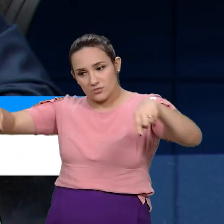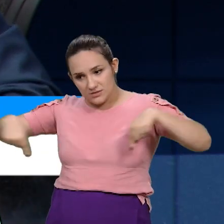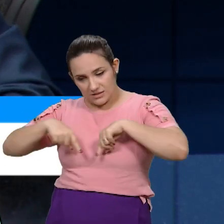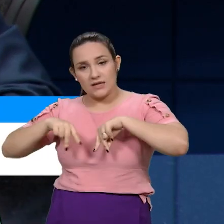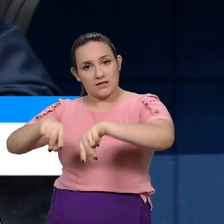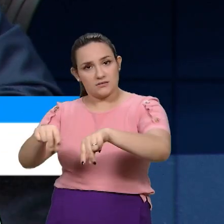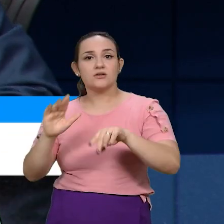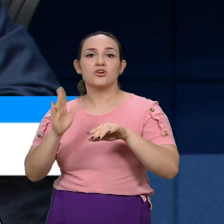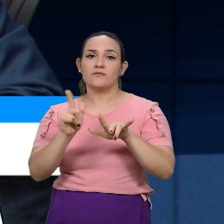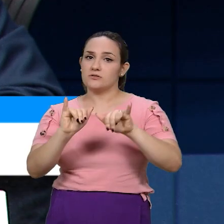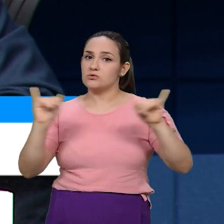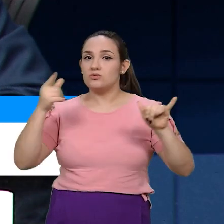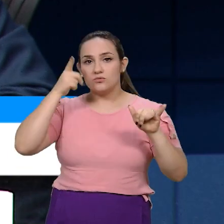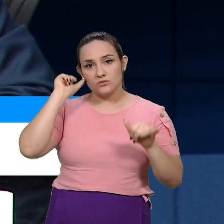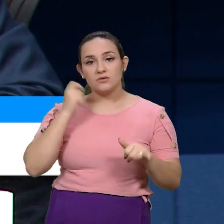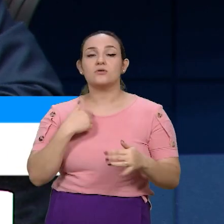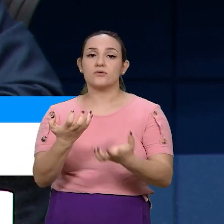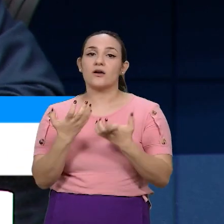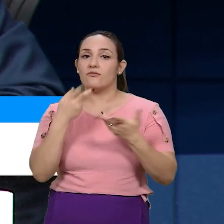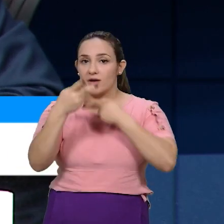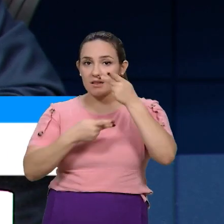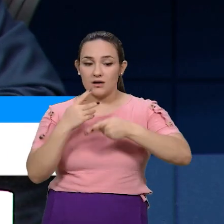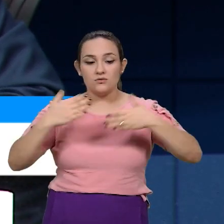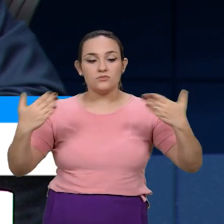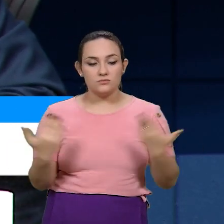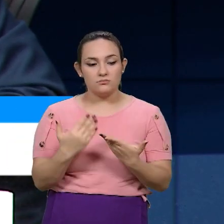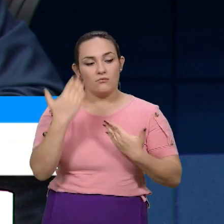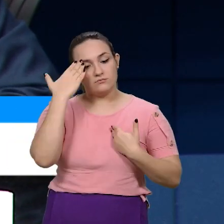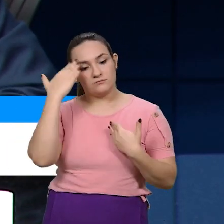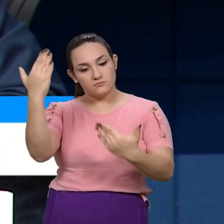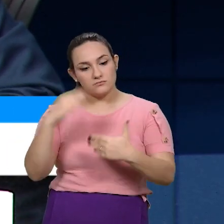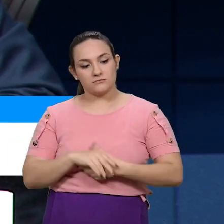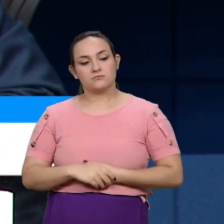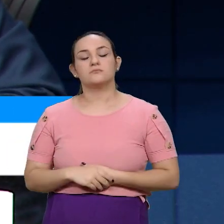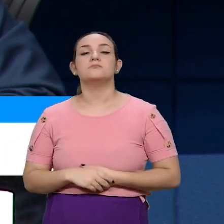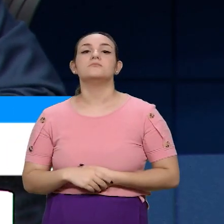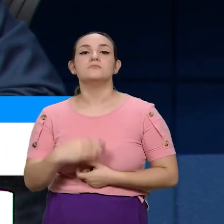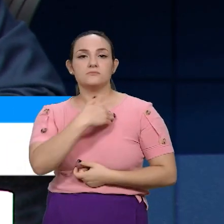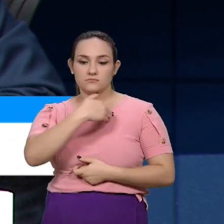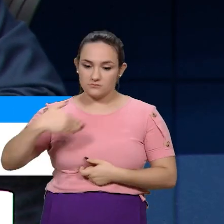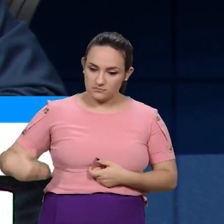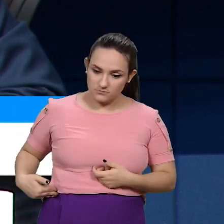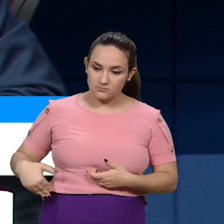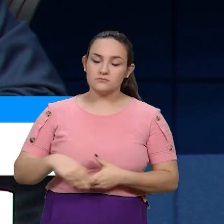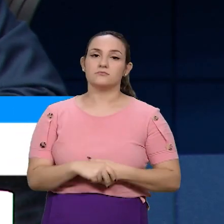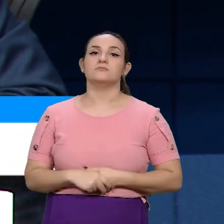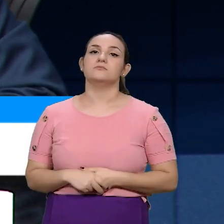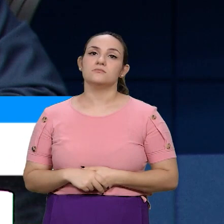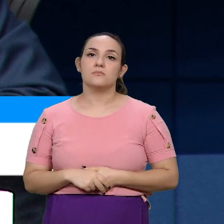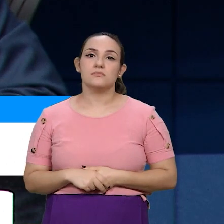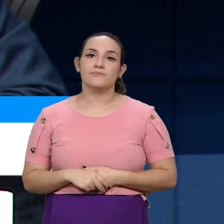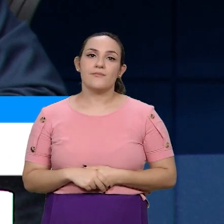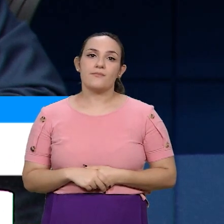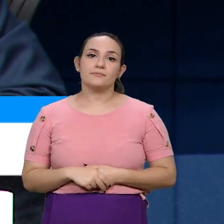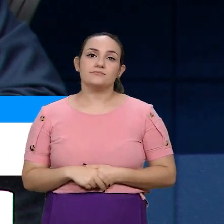foi anunciado antes. Então, meu pronunciamento hoje é para agradecer ao